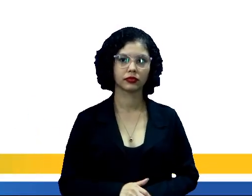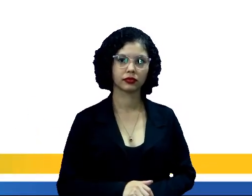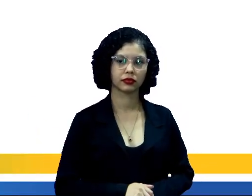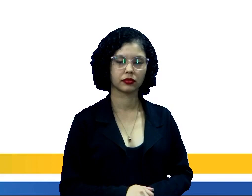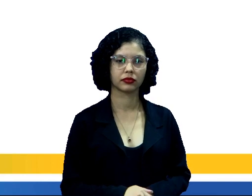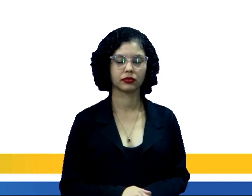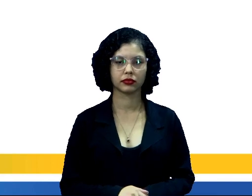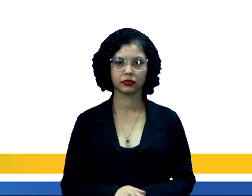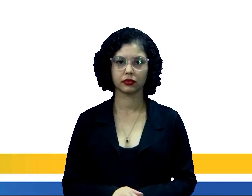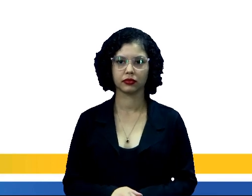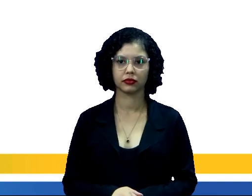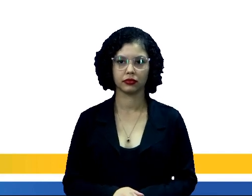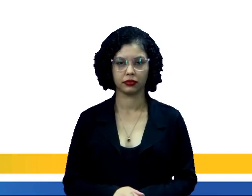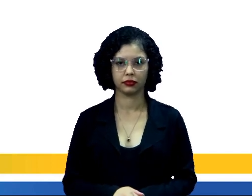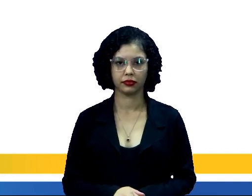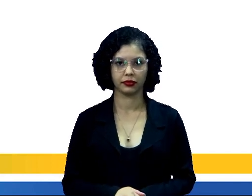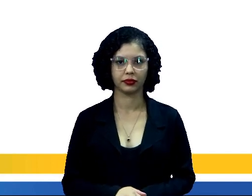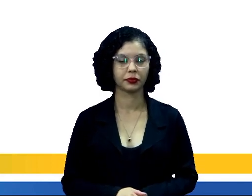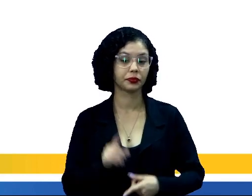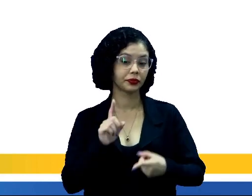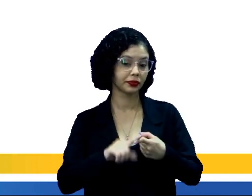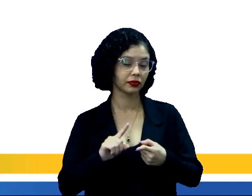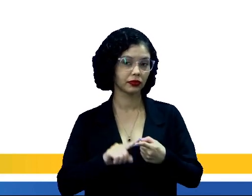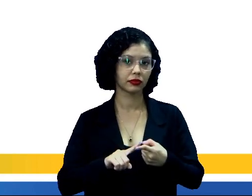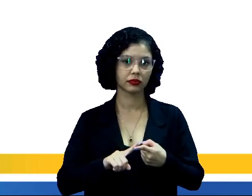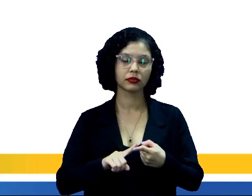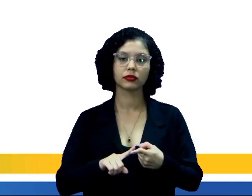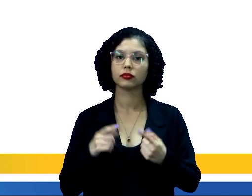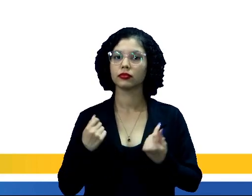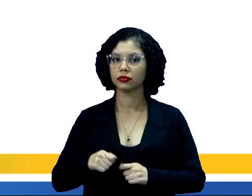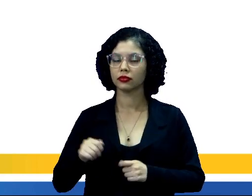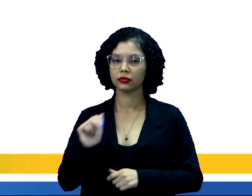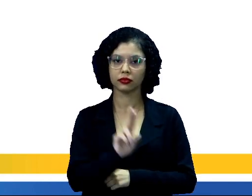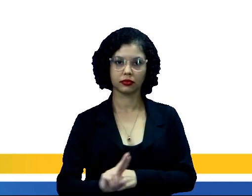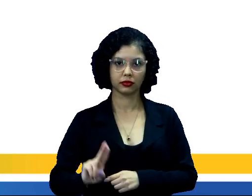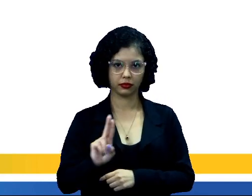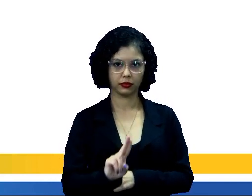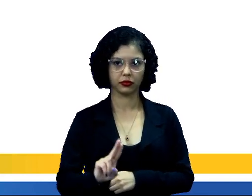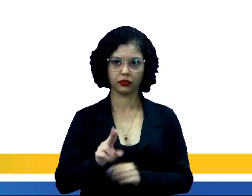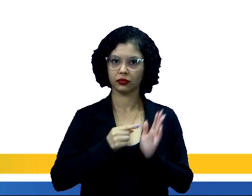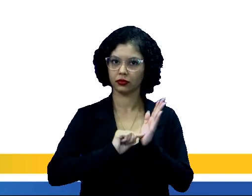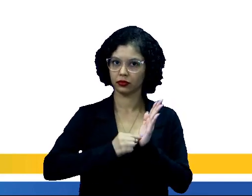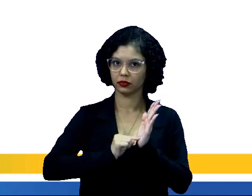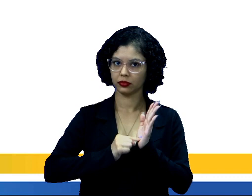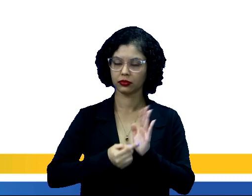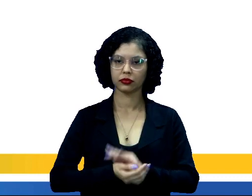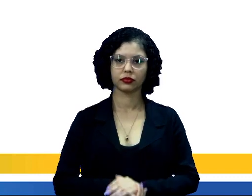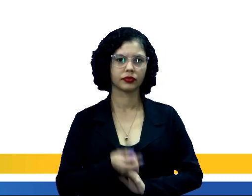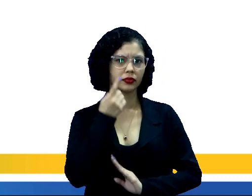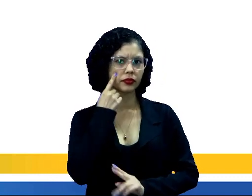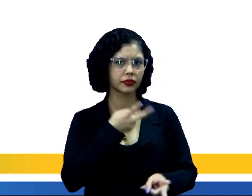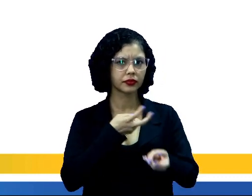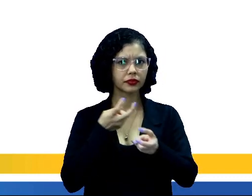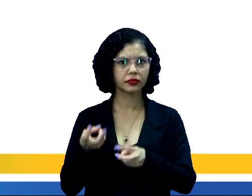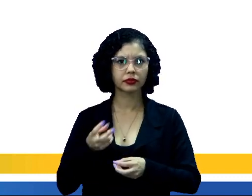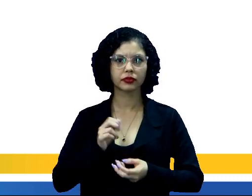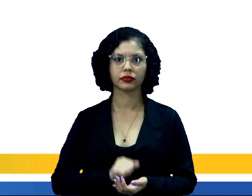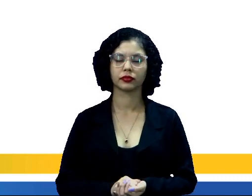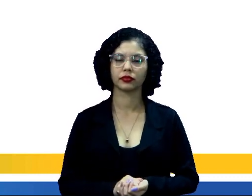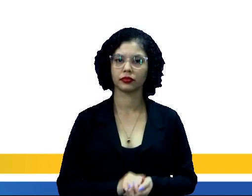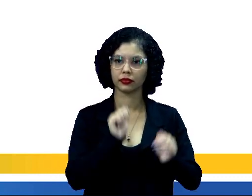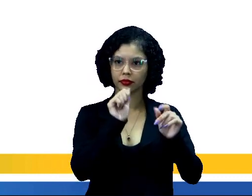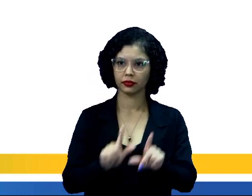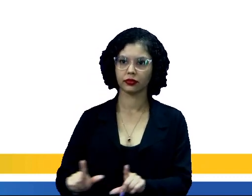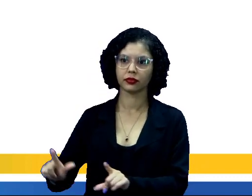Why should we use punctuation? Por que nós deveríamos utilizar a pontuação? Observem aí